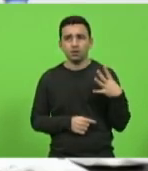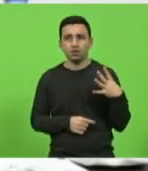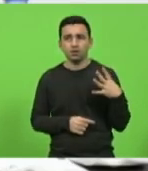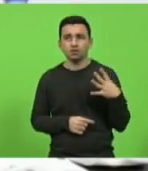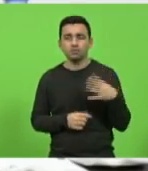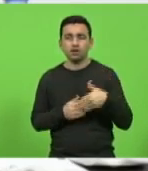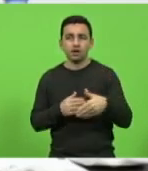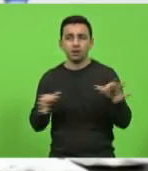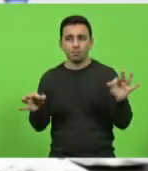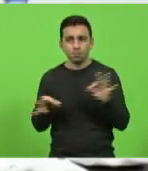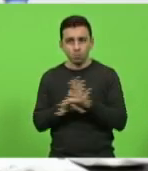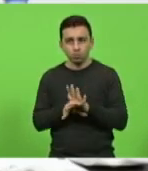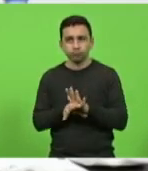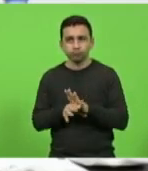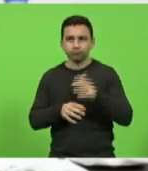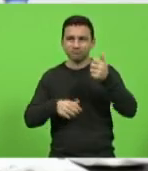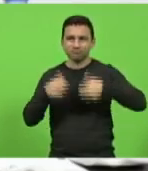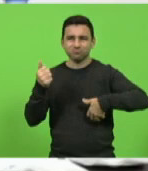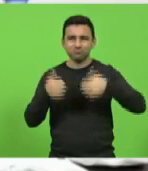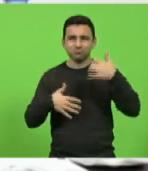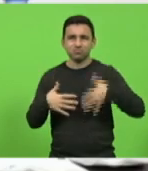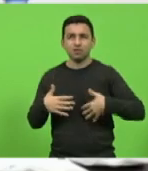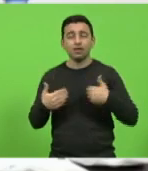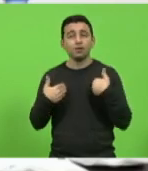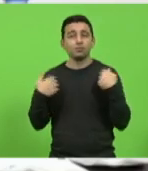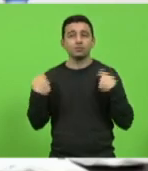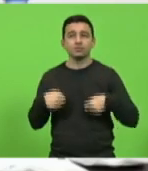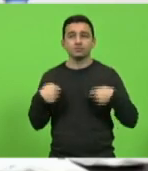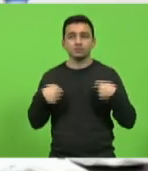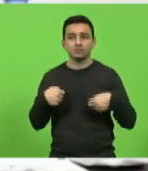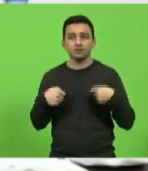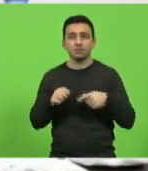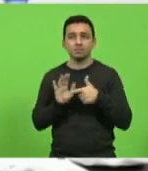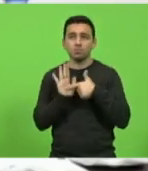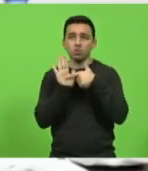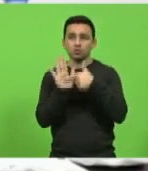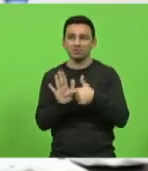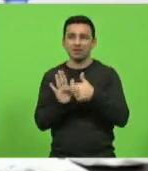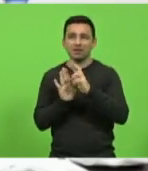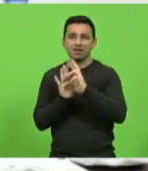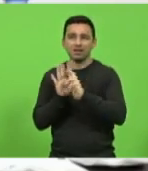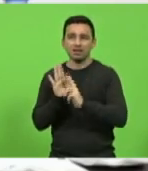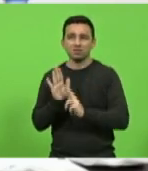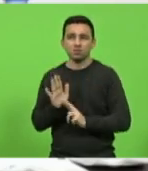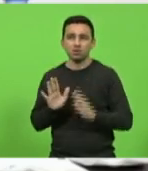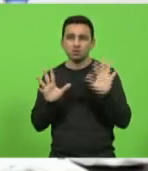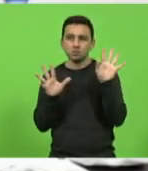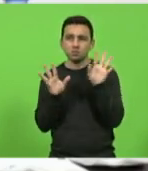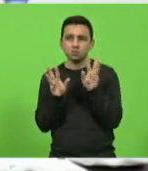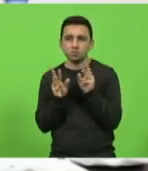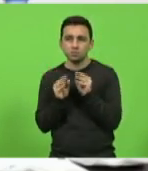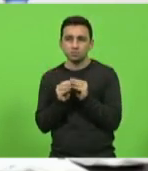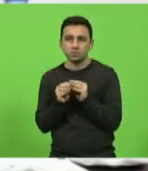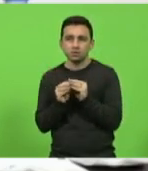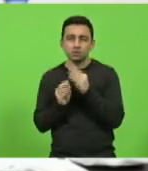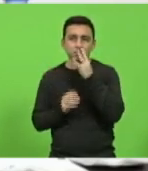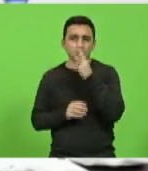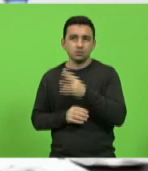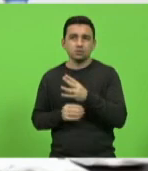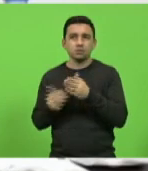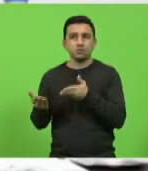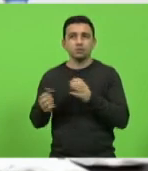encerrada a instrução eu deveria fazer um apresentação de um relatório resumido os fundamentos da acusação e da Defesa